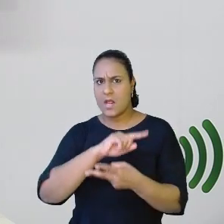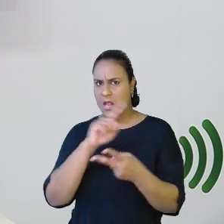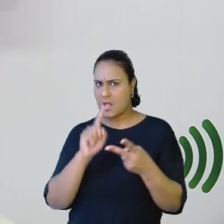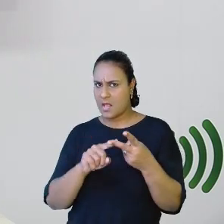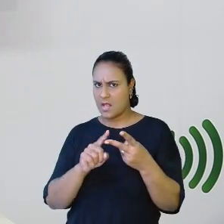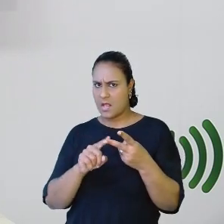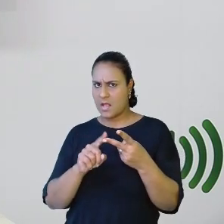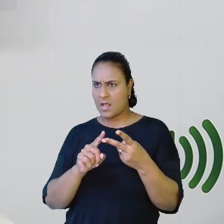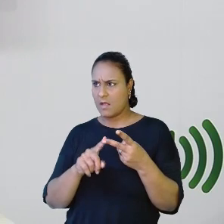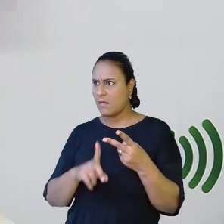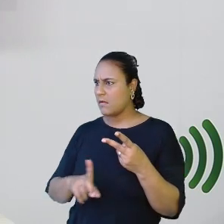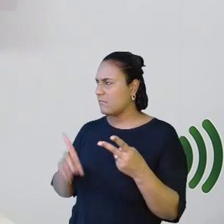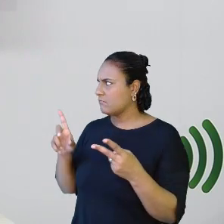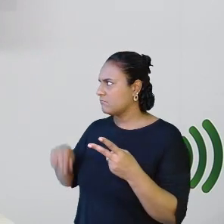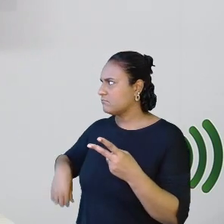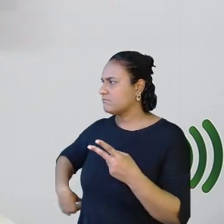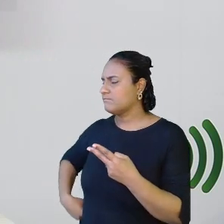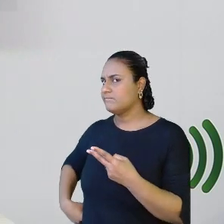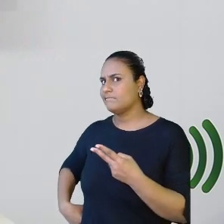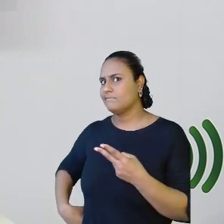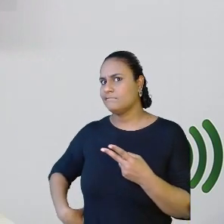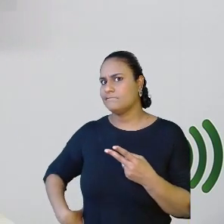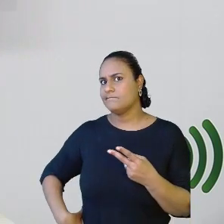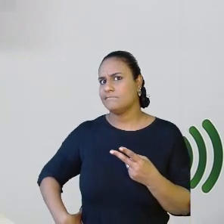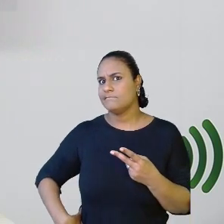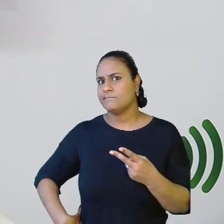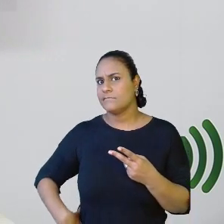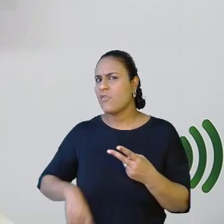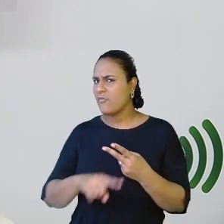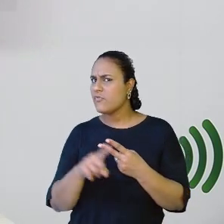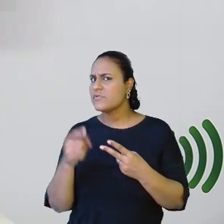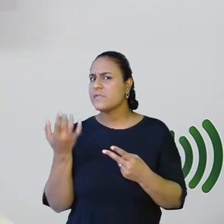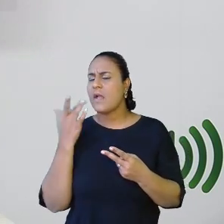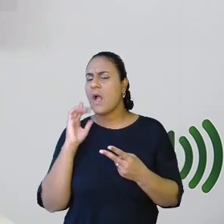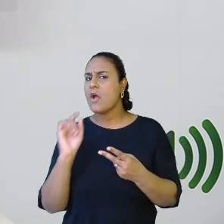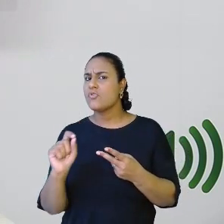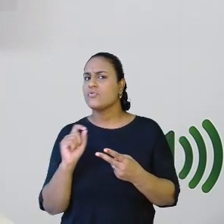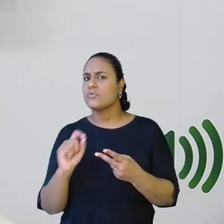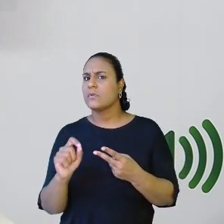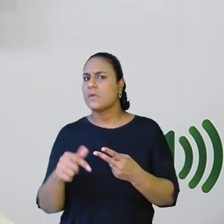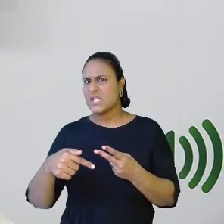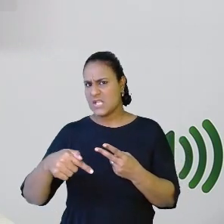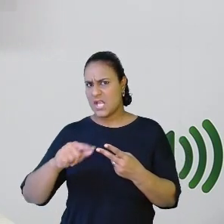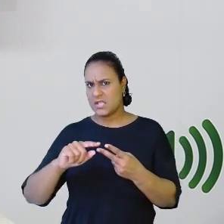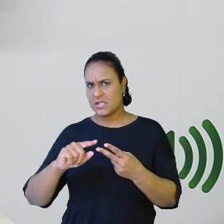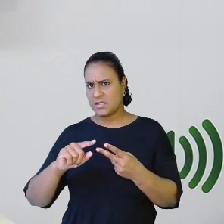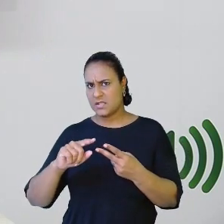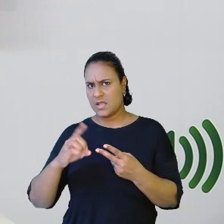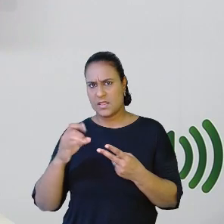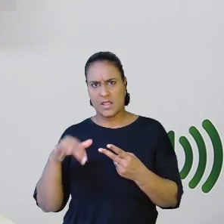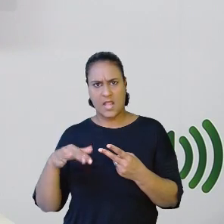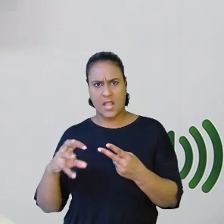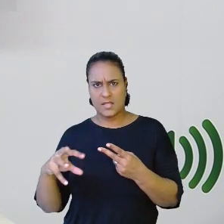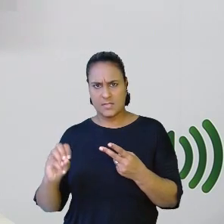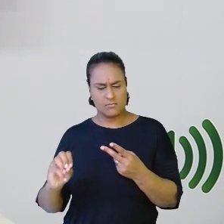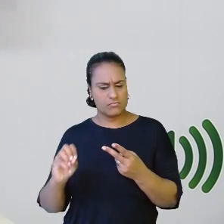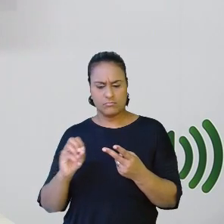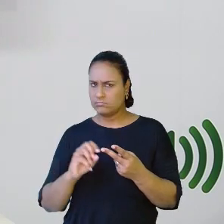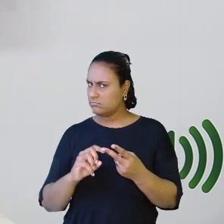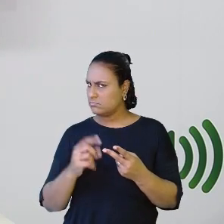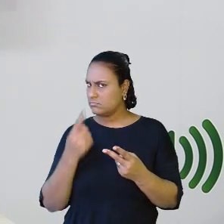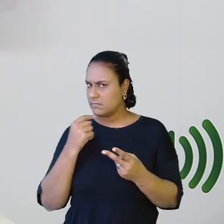7 décimos? O que é que vocês acham? Só tem 7 décimos ali no valor do tomate que está em